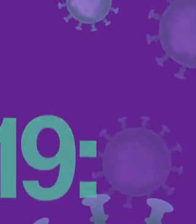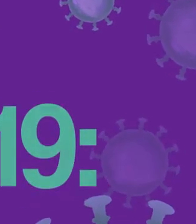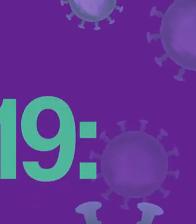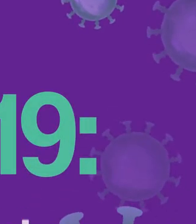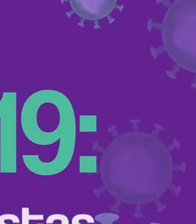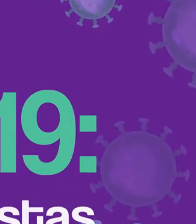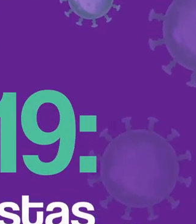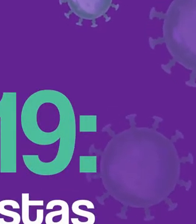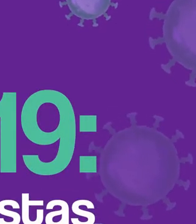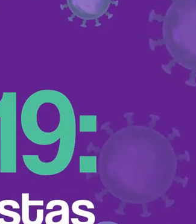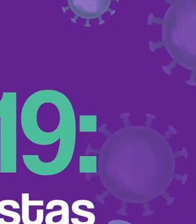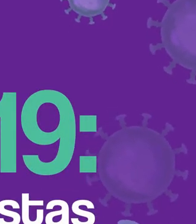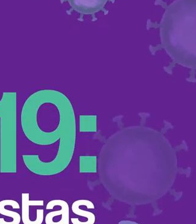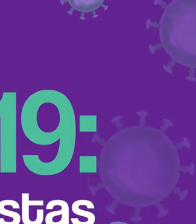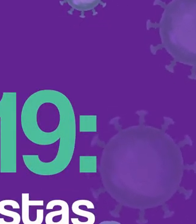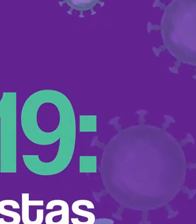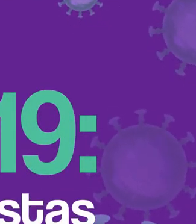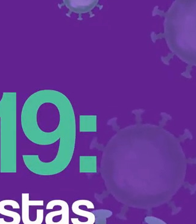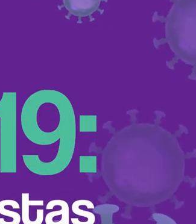e